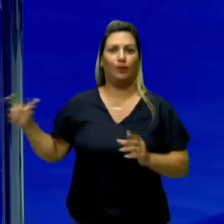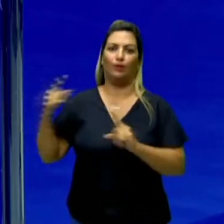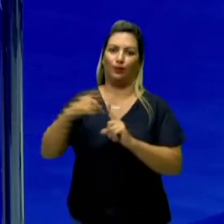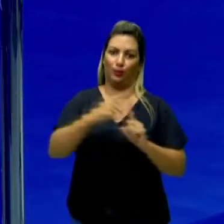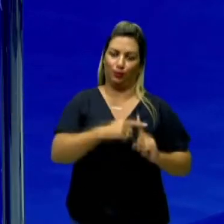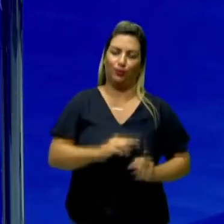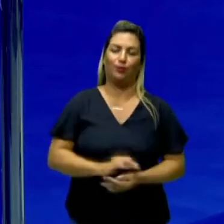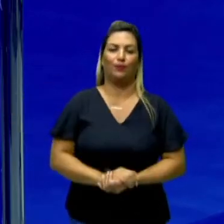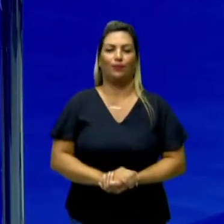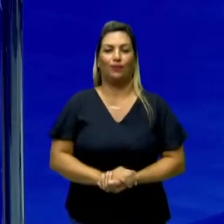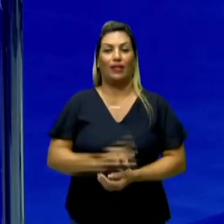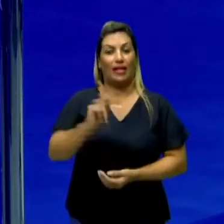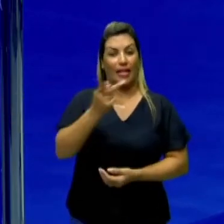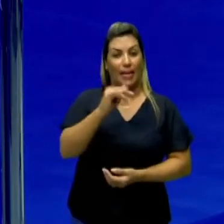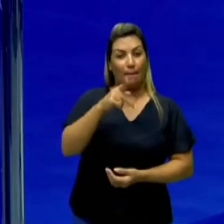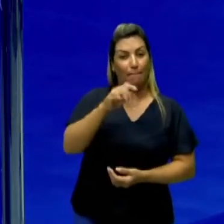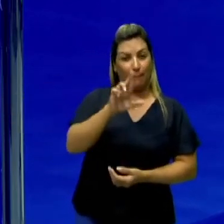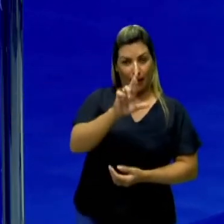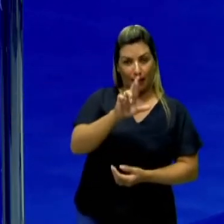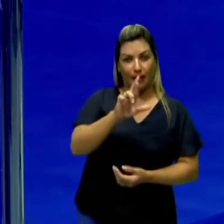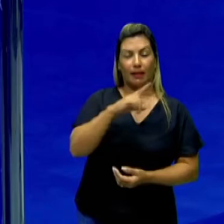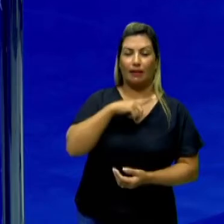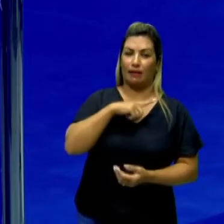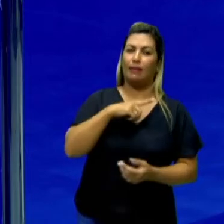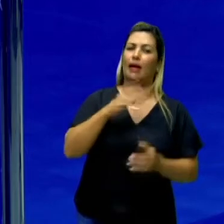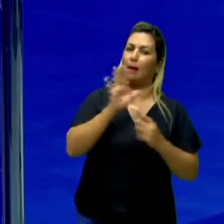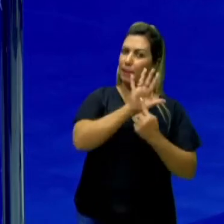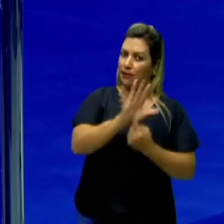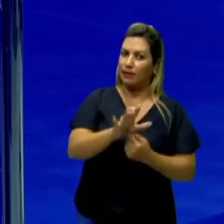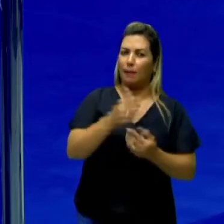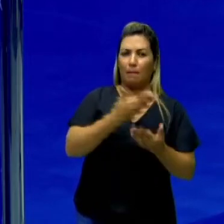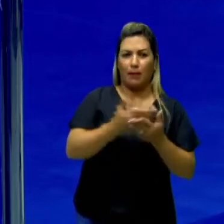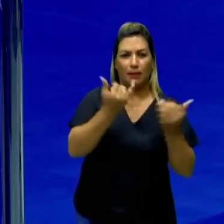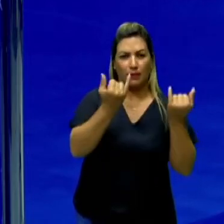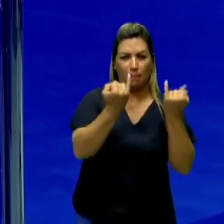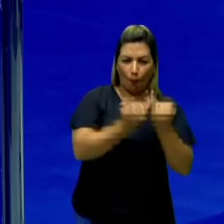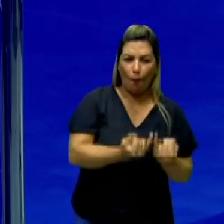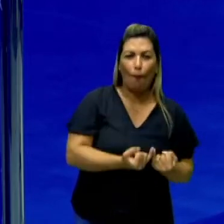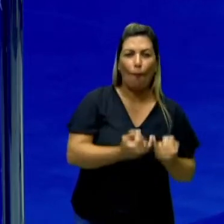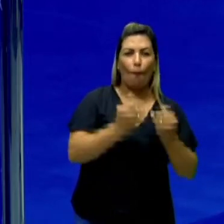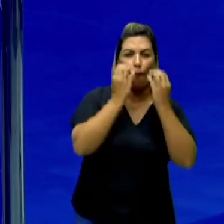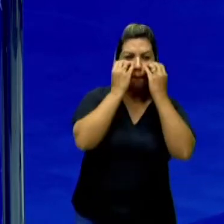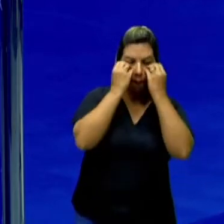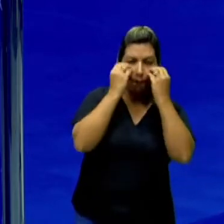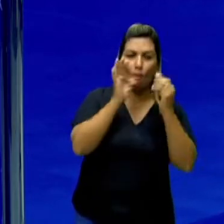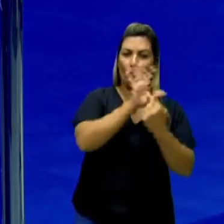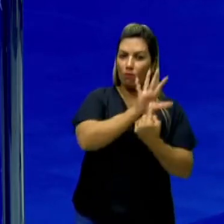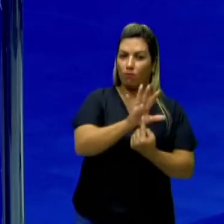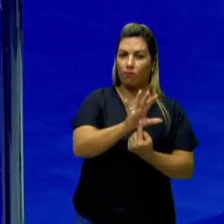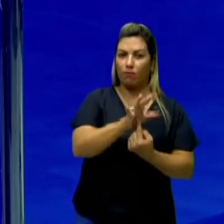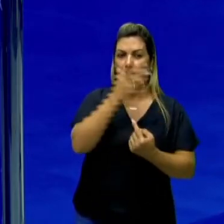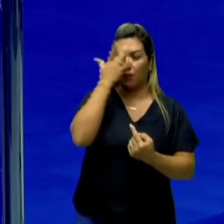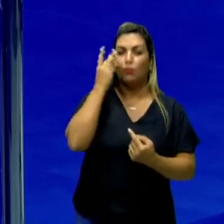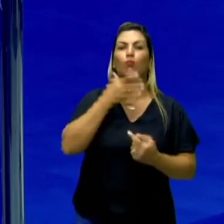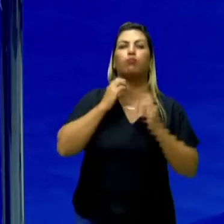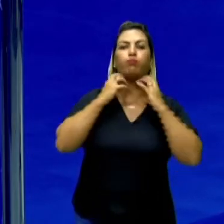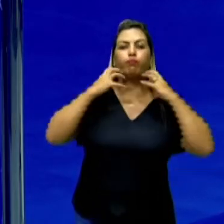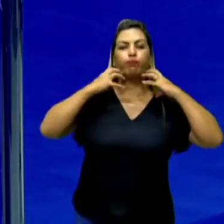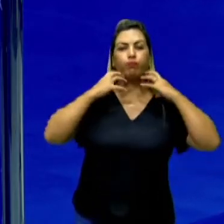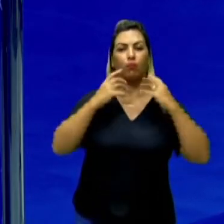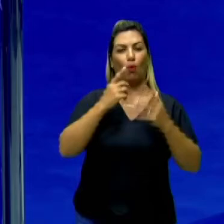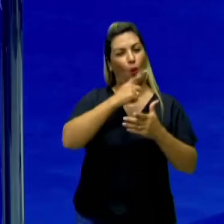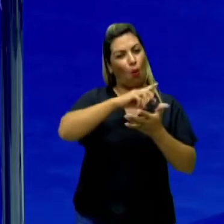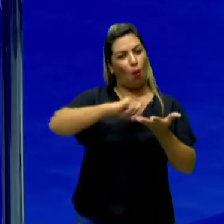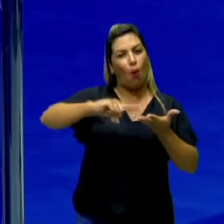tipo. Já quem tem hipertireoidismo apresenta perda de peso, olhos salientes, suores, pescoço inchado e